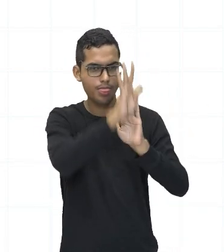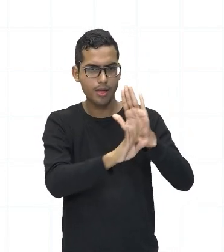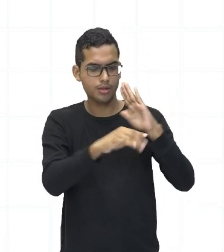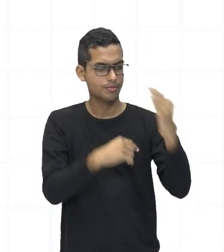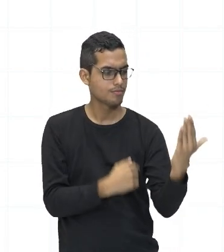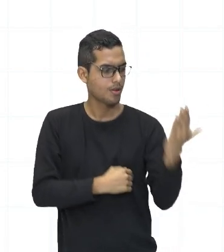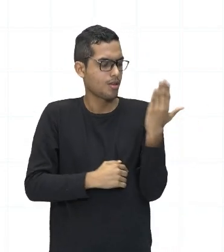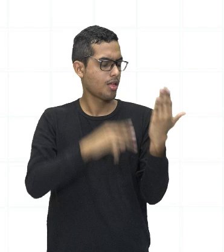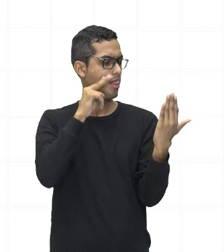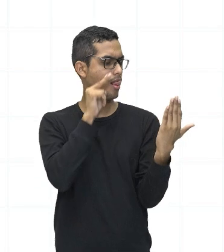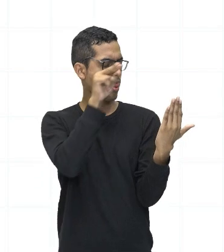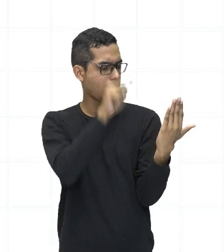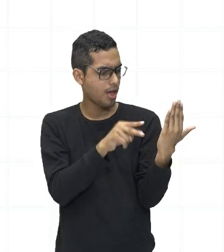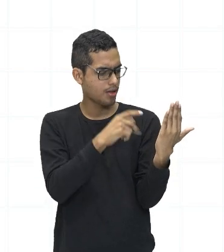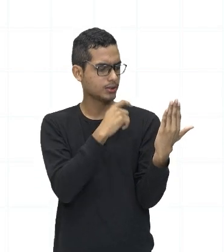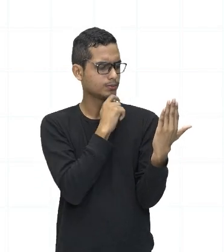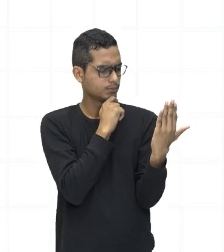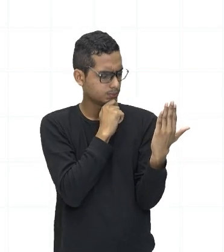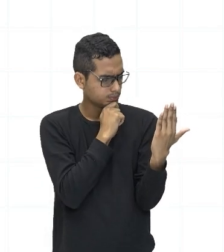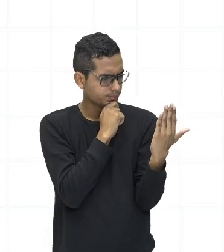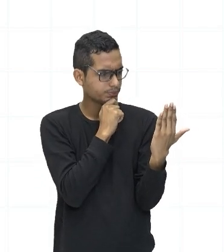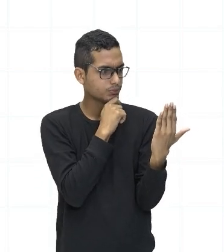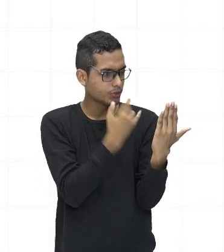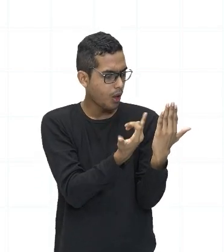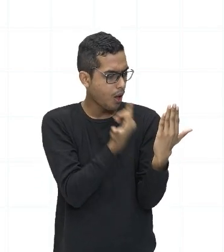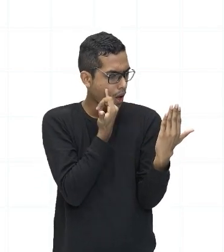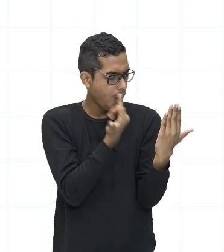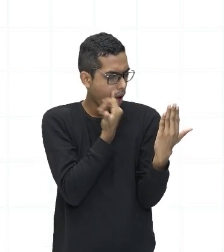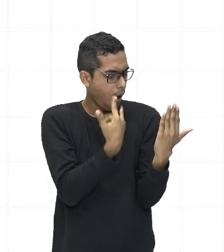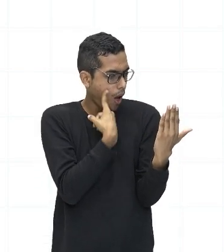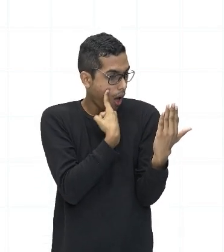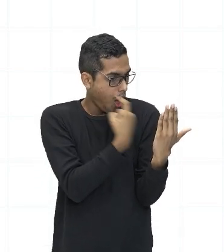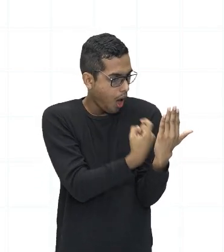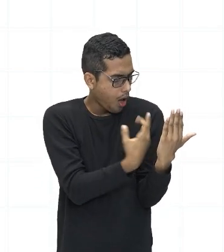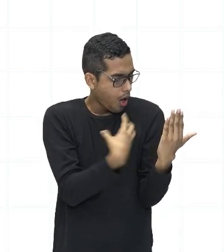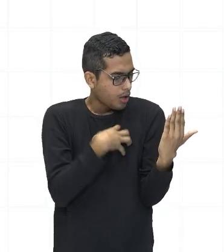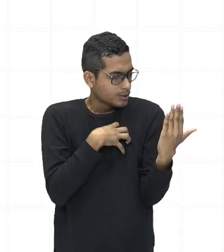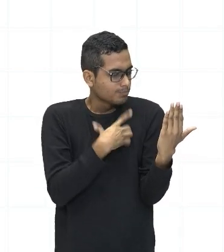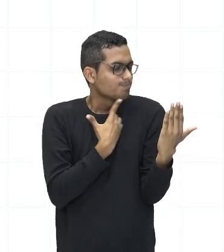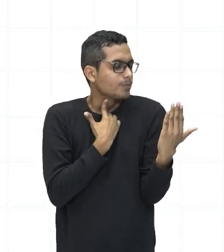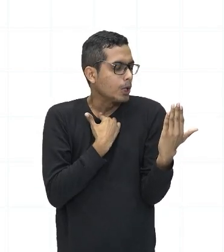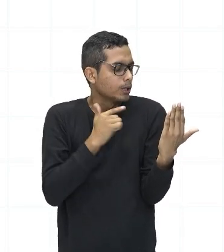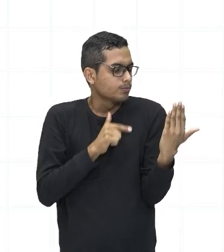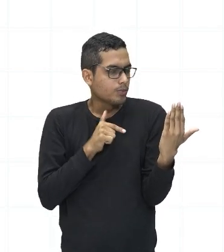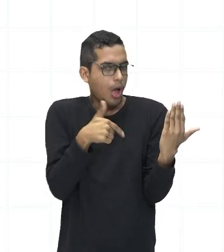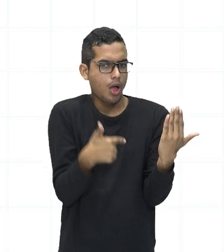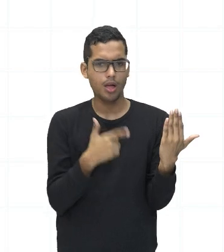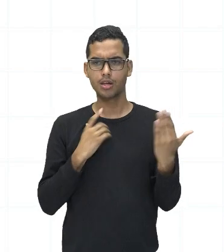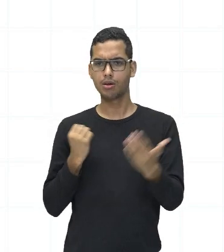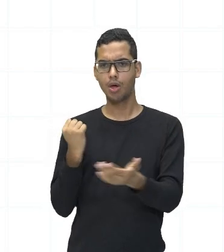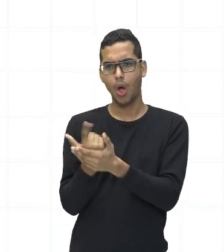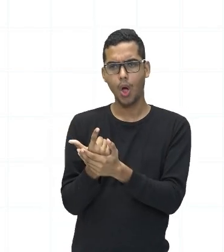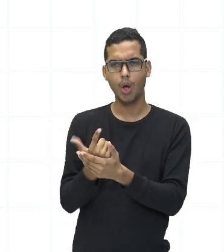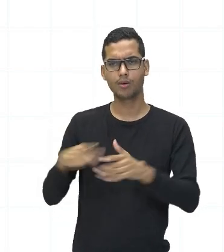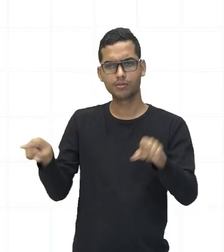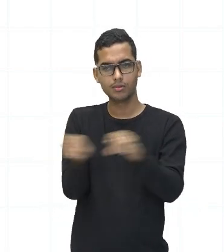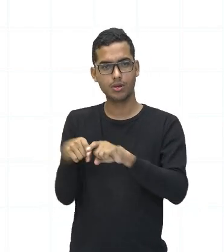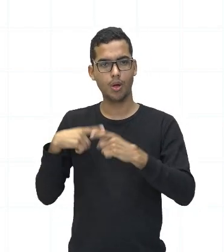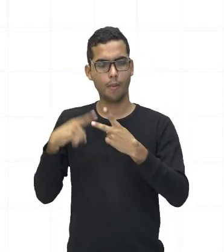e interage com ele, a ações, né? Ações que podem ser de compra, de adesão